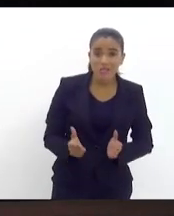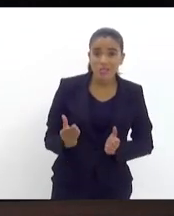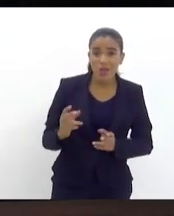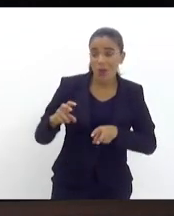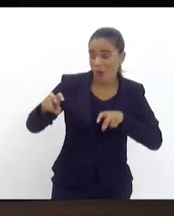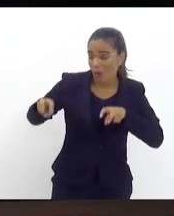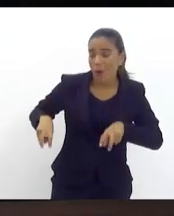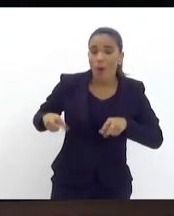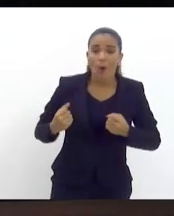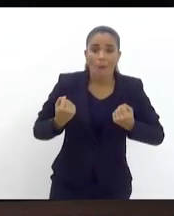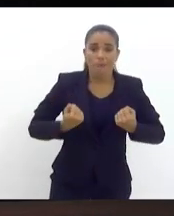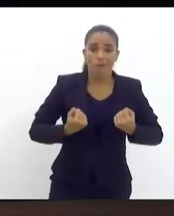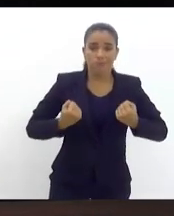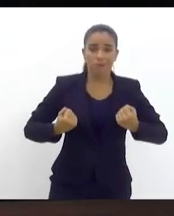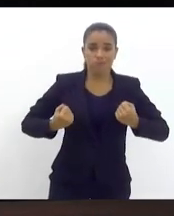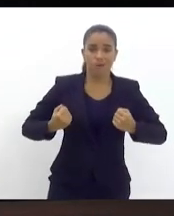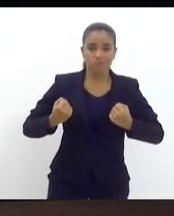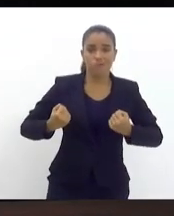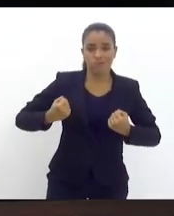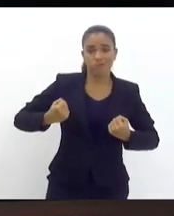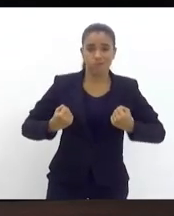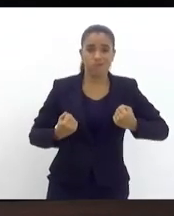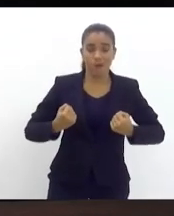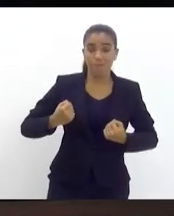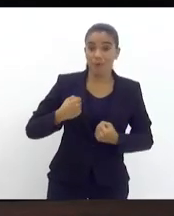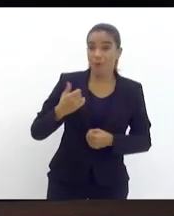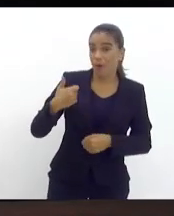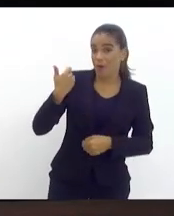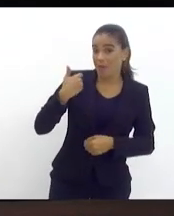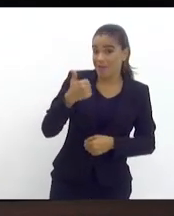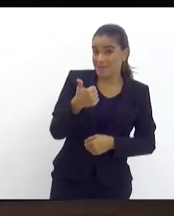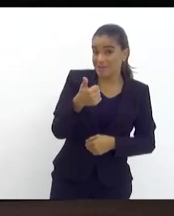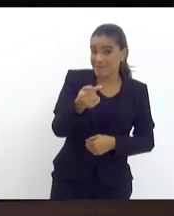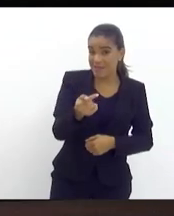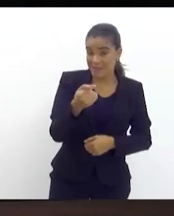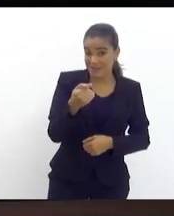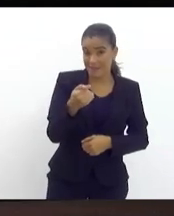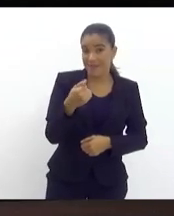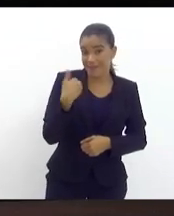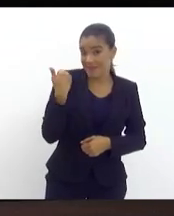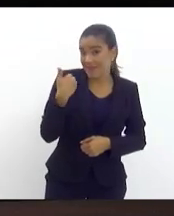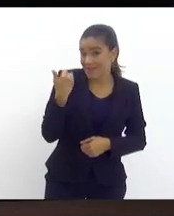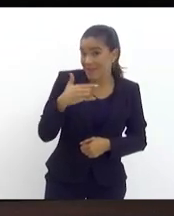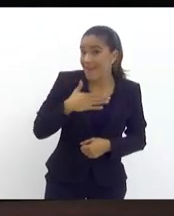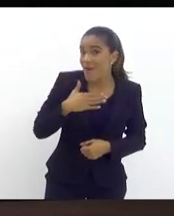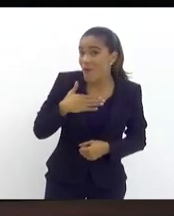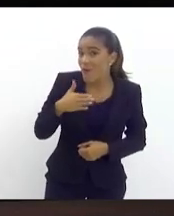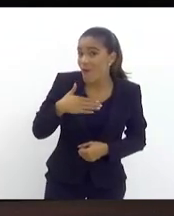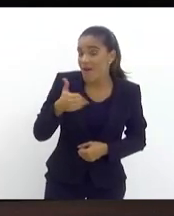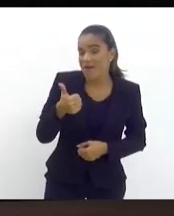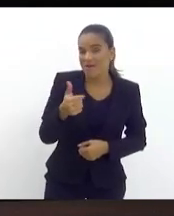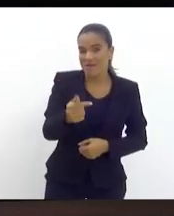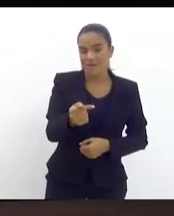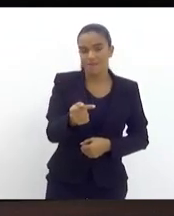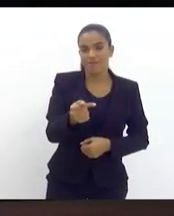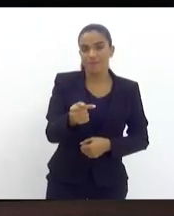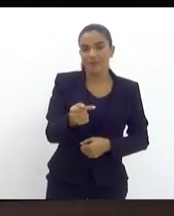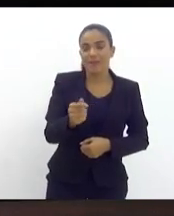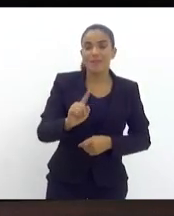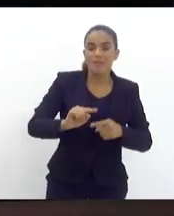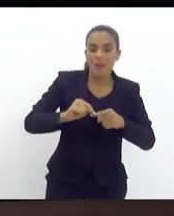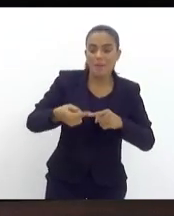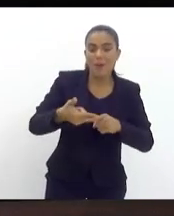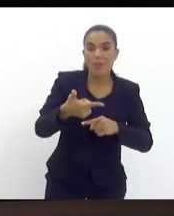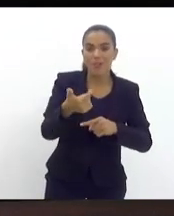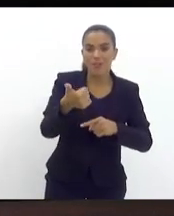de uma Kombi porque quando eu fiz 17 anos de idade e em seguida 18